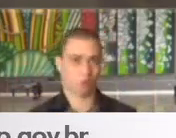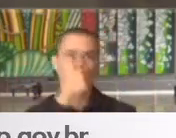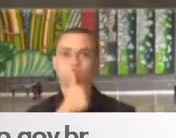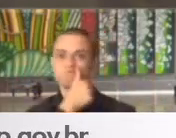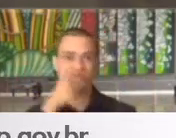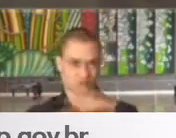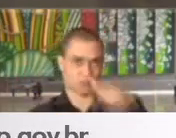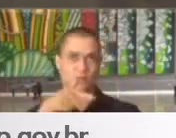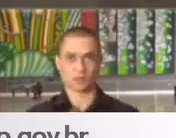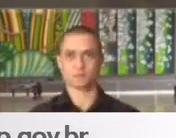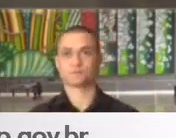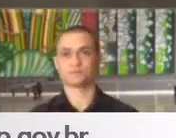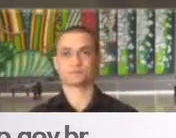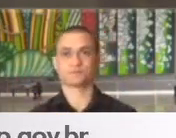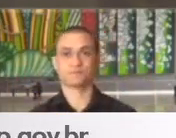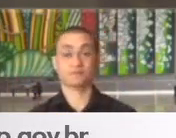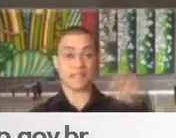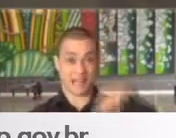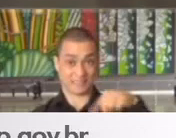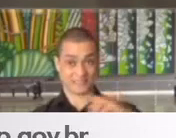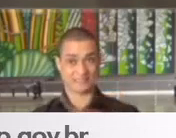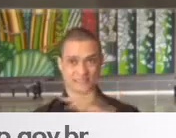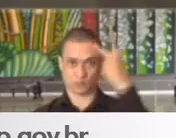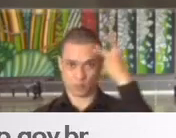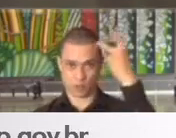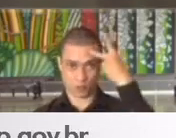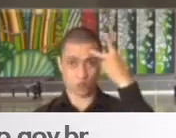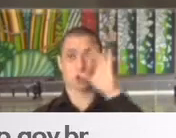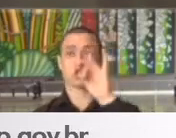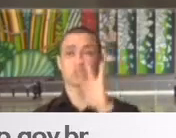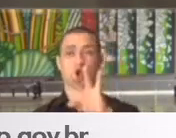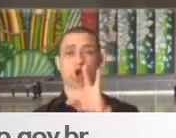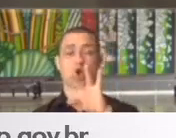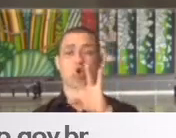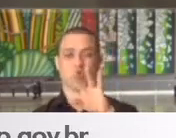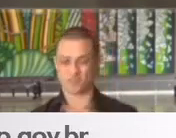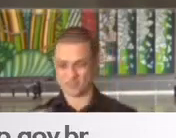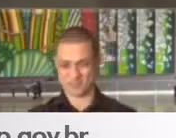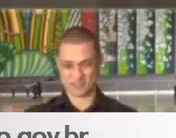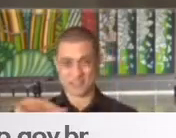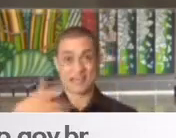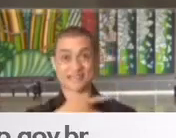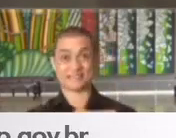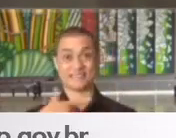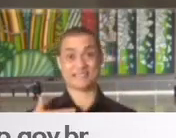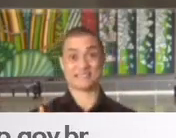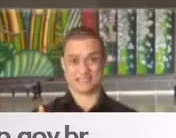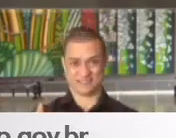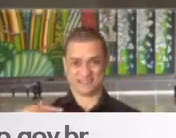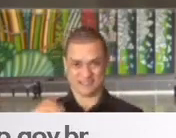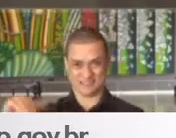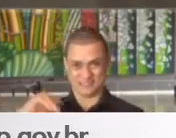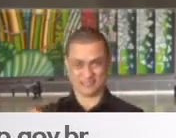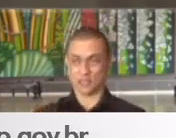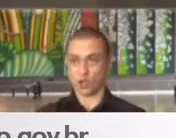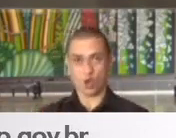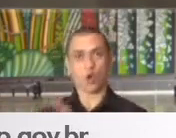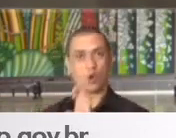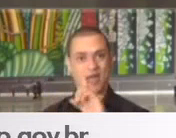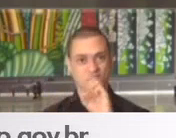semana. Aqui na cidade de São Paulo, só na área da Secretaria de Saúde, e está aqui o secretário Edson